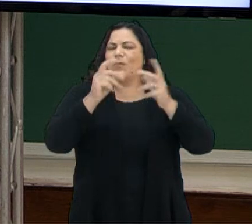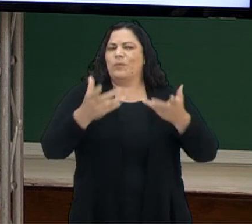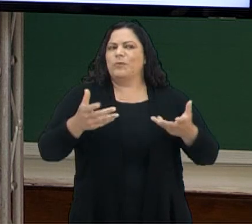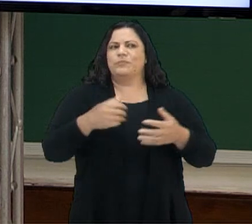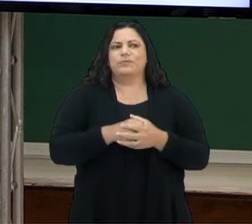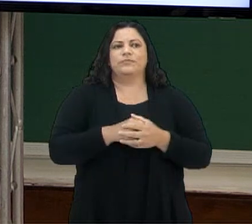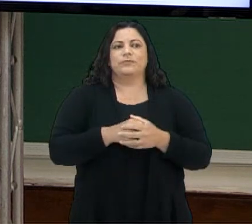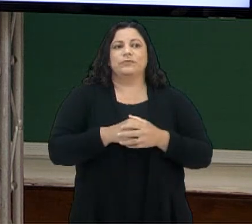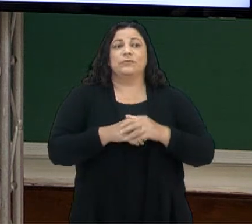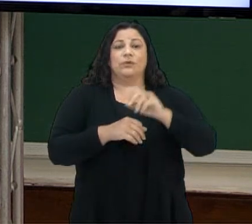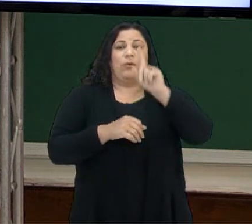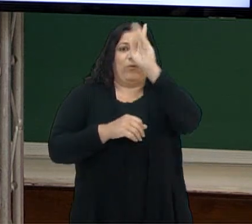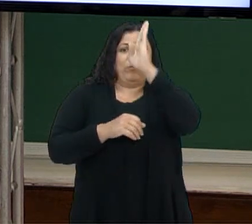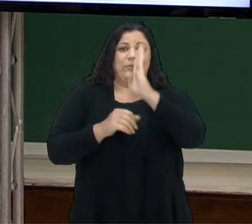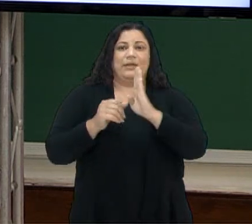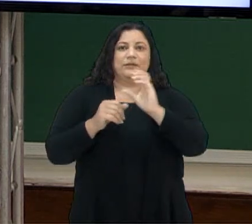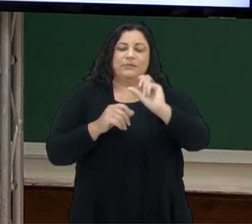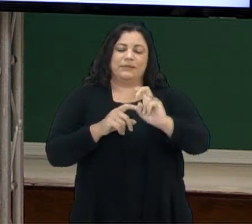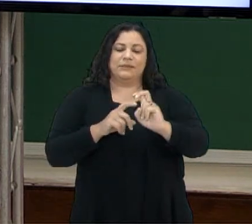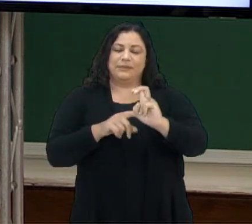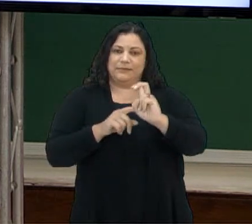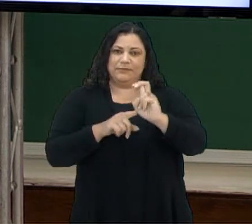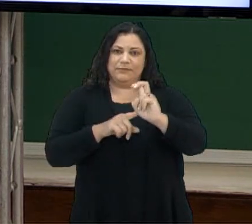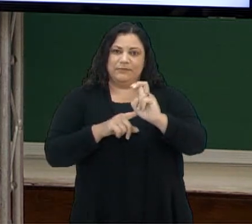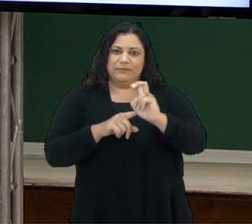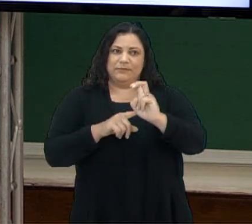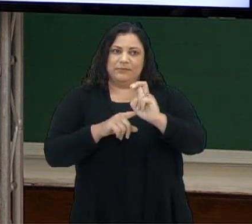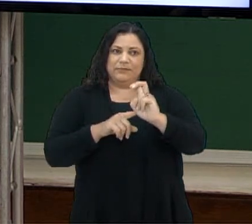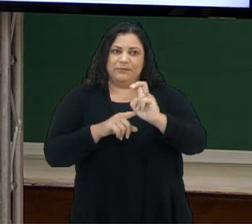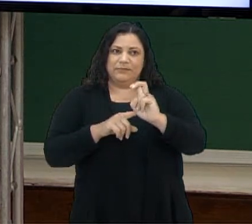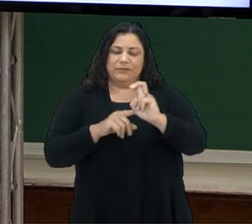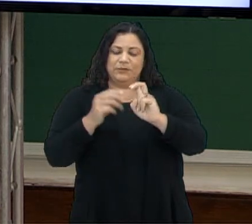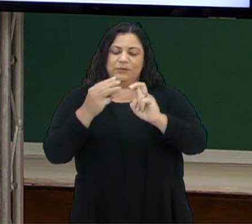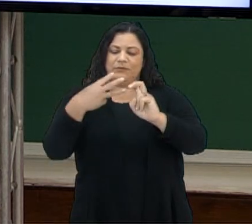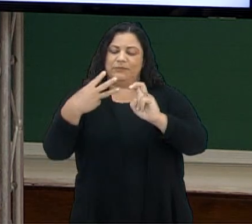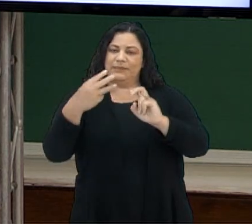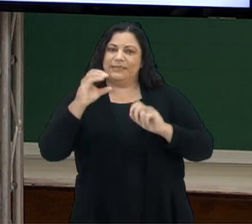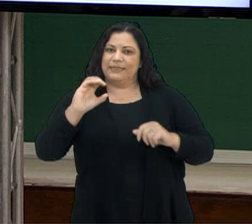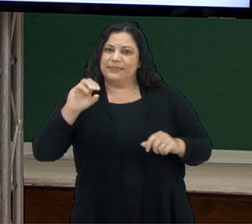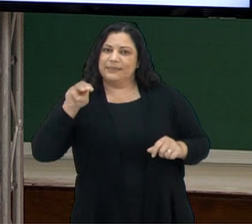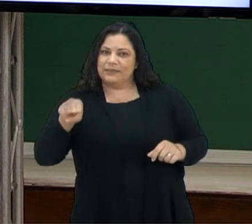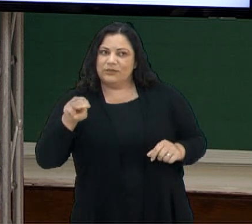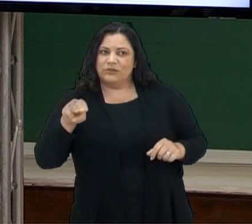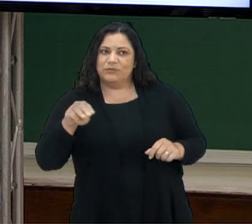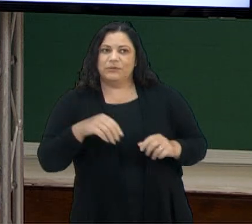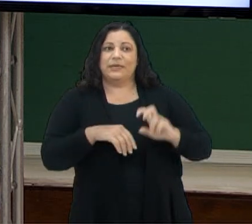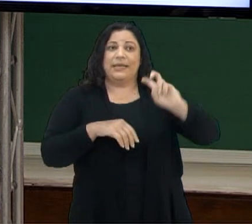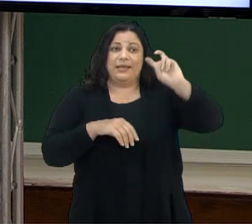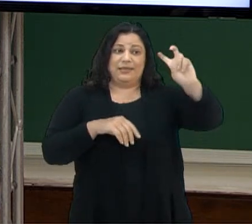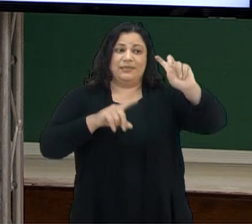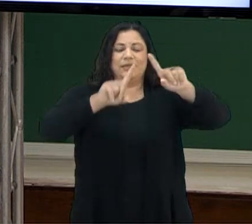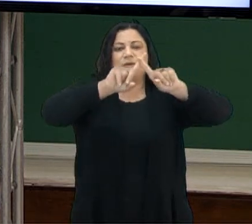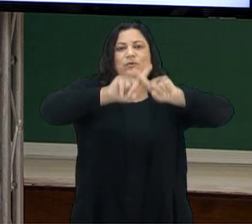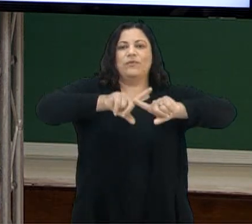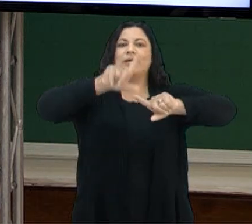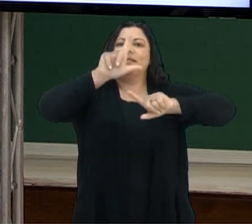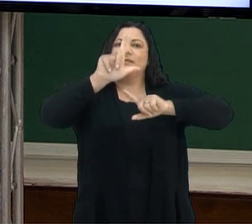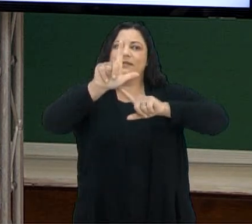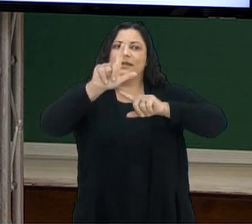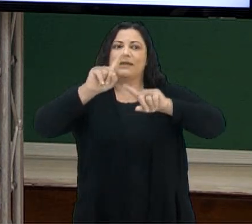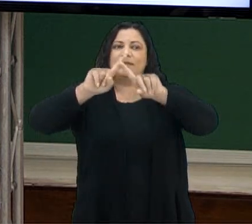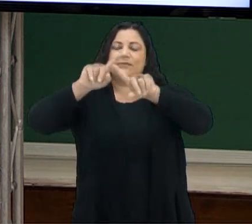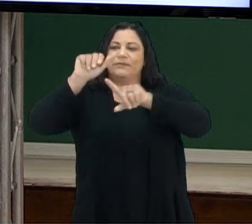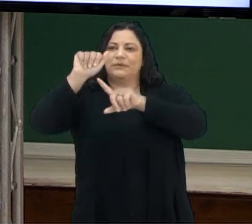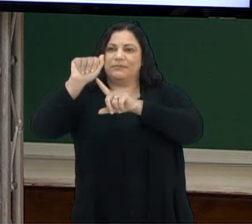mede 5 e o apótema mede 3 centímetros. Então, a área de um pentágono regular é 5 vezes o lado vezes o apótema divididos